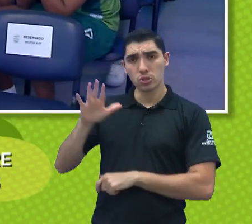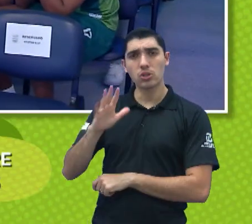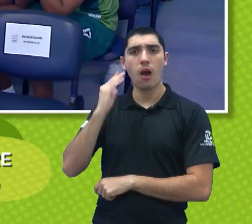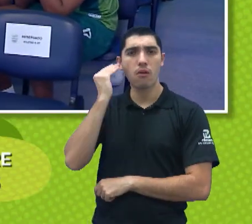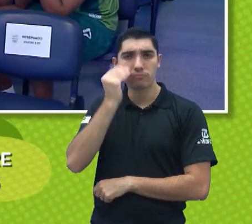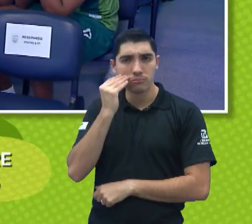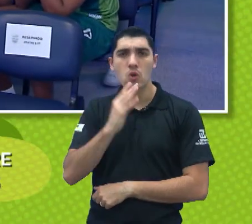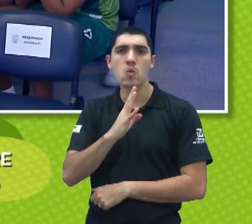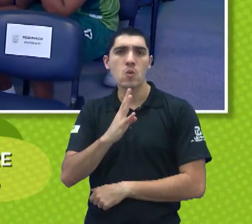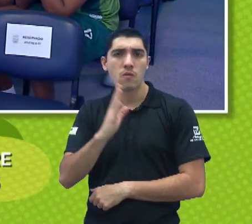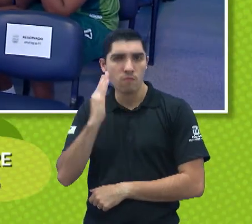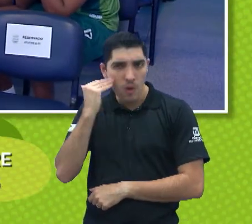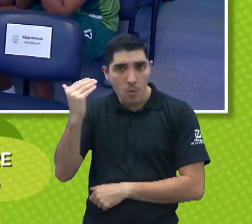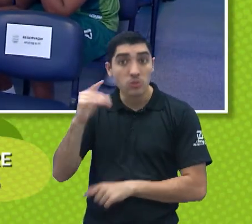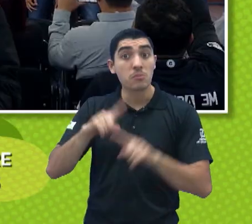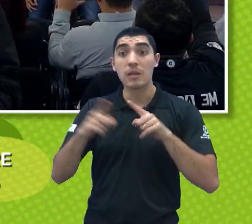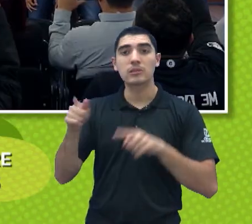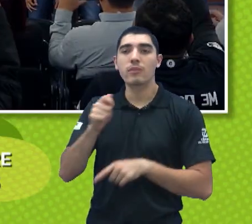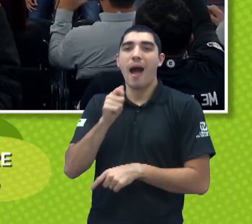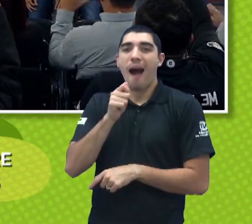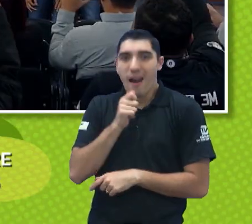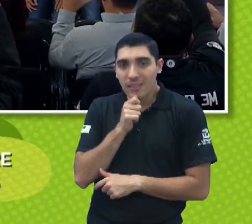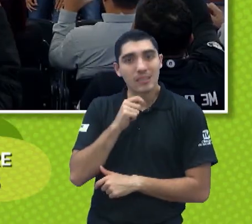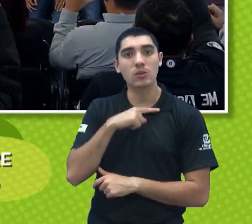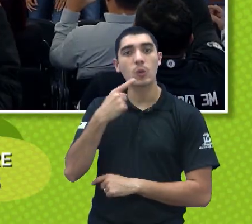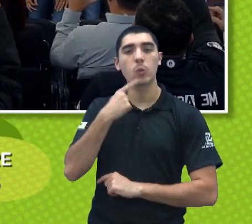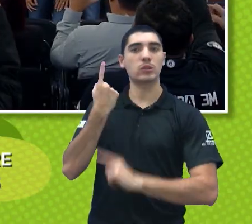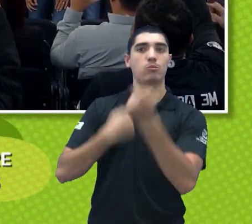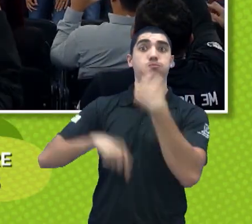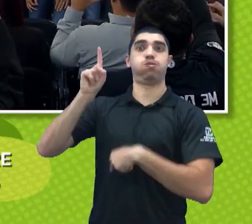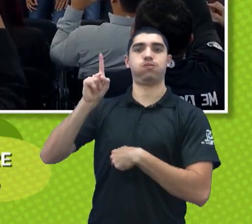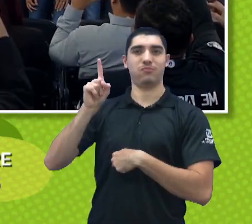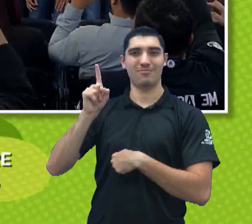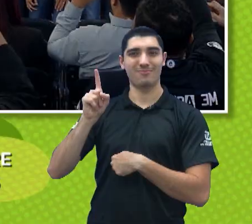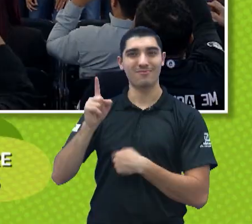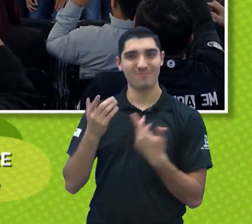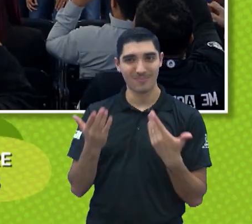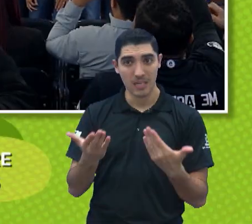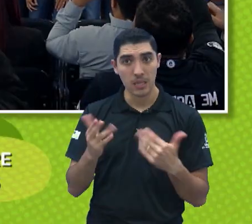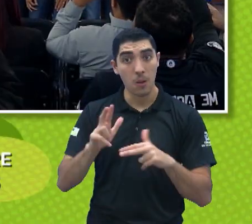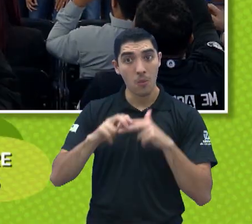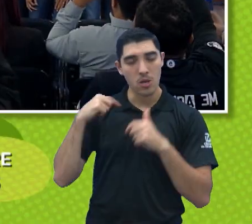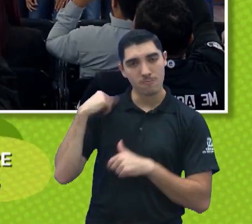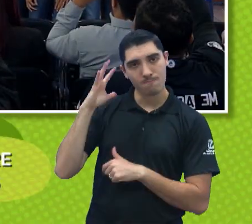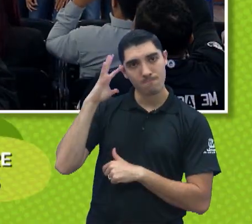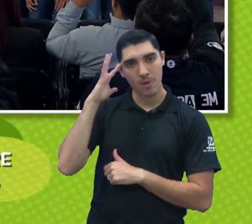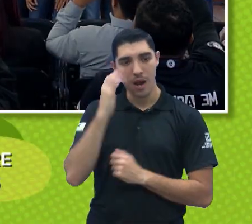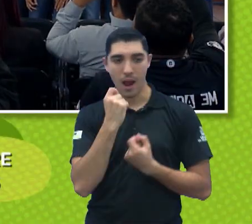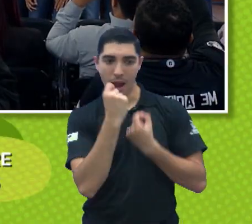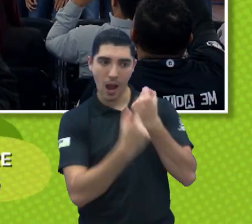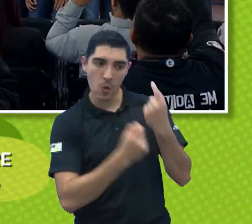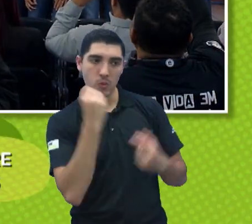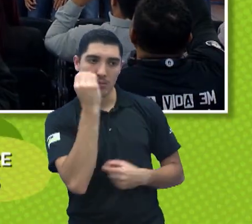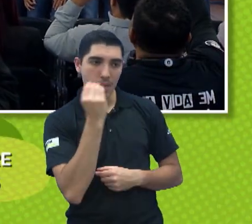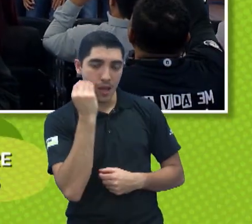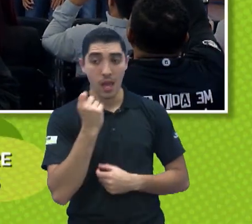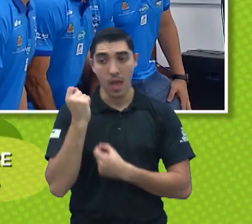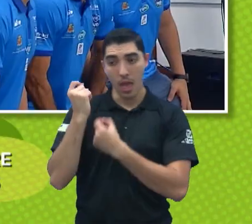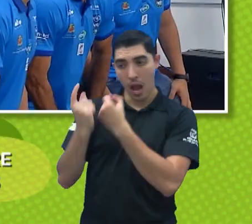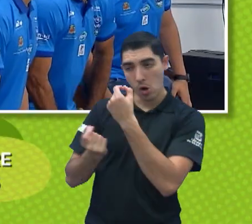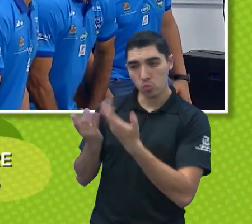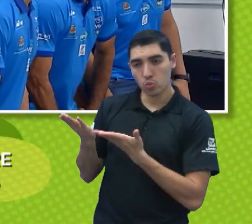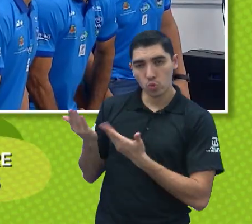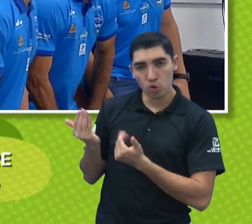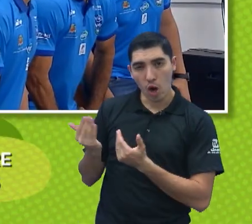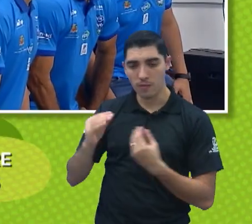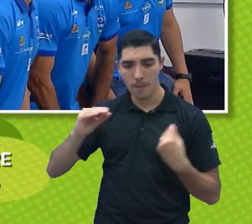despontaram tanto, ou que estão próximos disso. Aí quando você alia, né, essa questão da experiência, de jogadores cascudos, com esses jogadores que